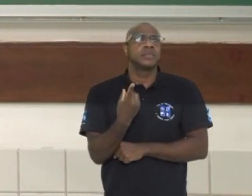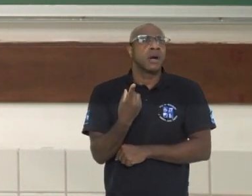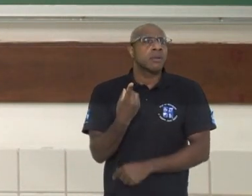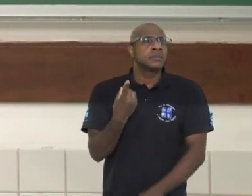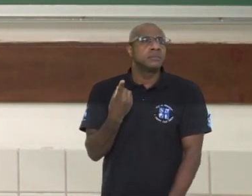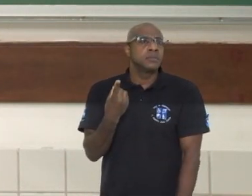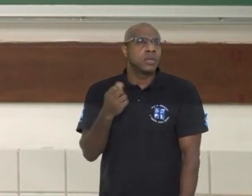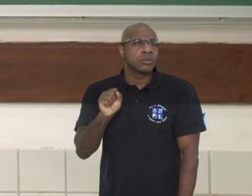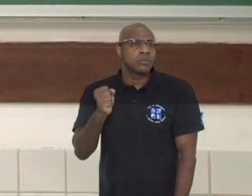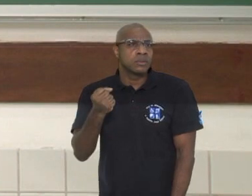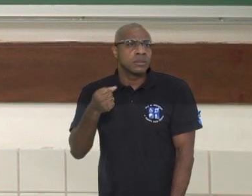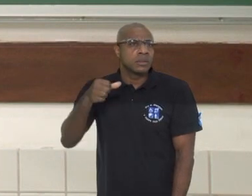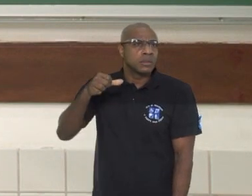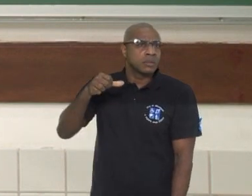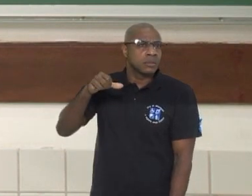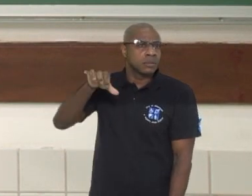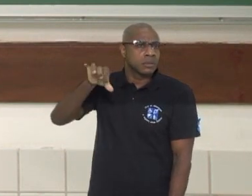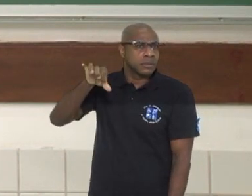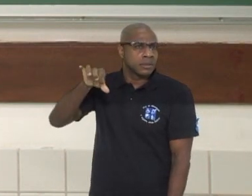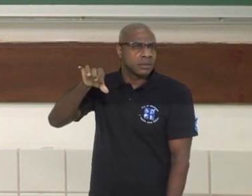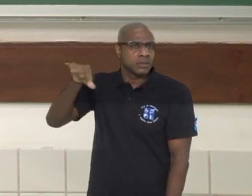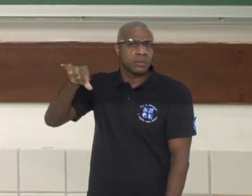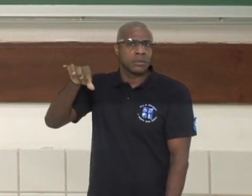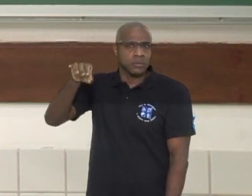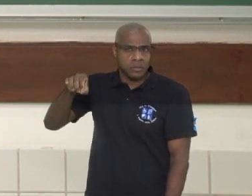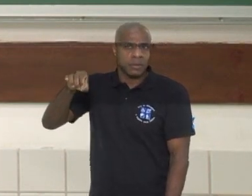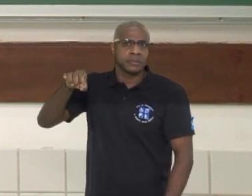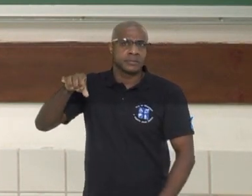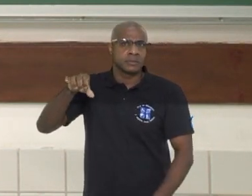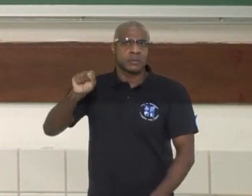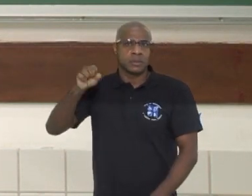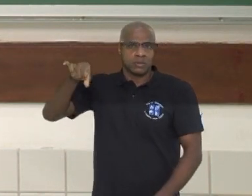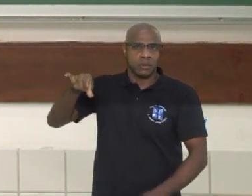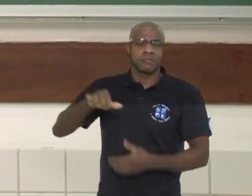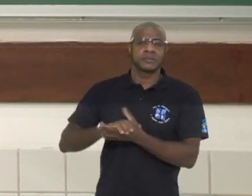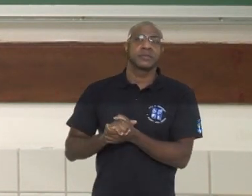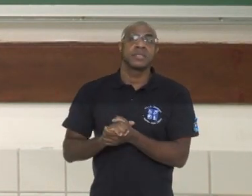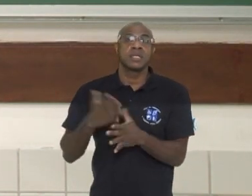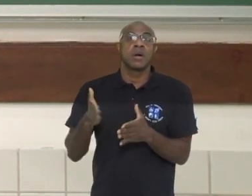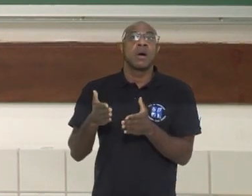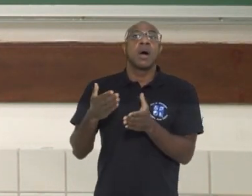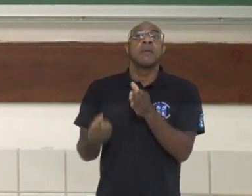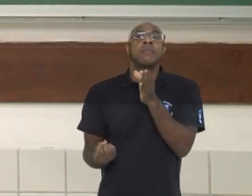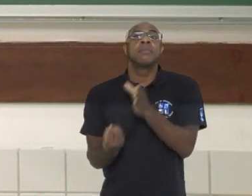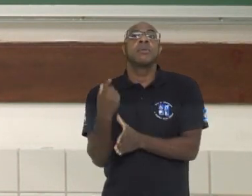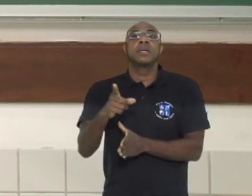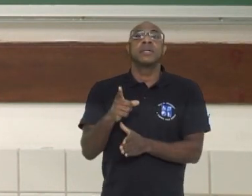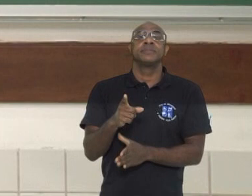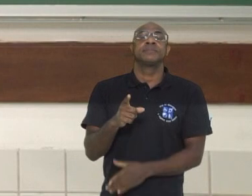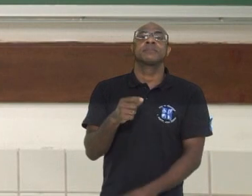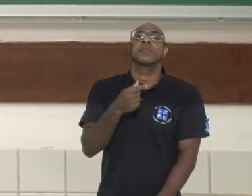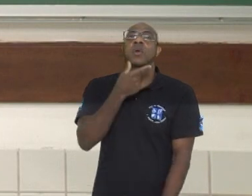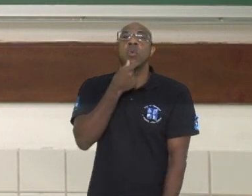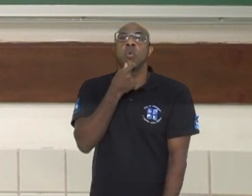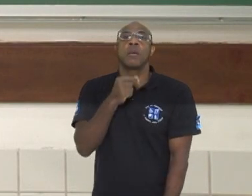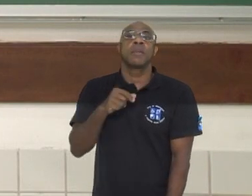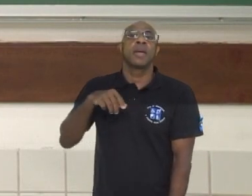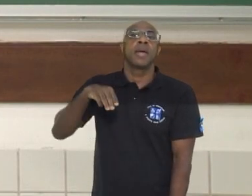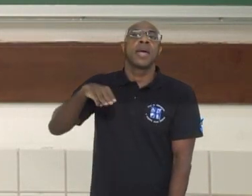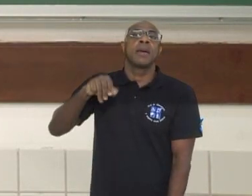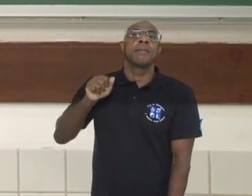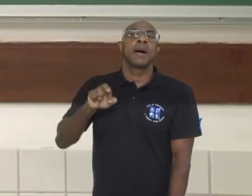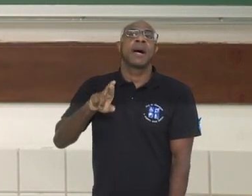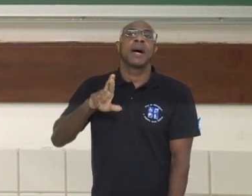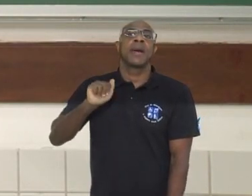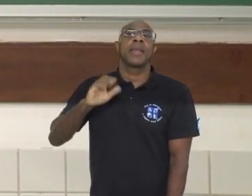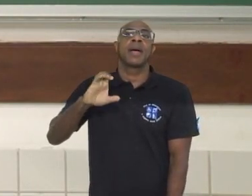E quem proclamou a república no Brasil foi o Marechal Deodoro. O Marechal Deodoro era um